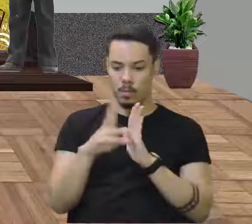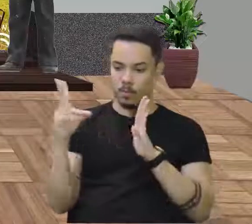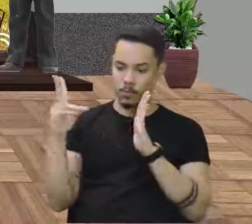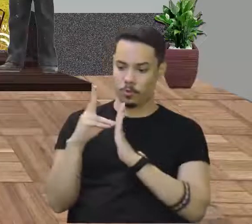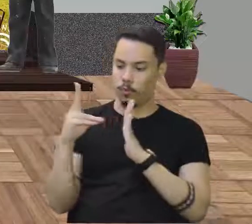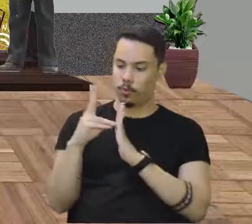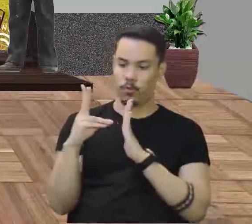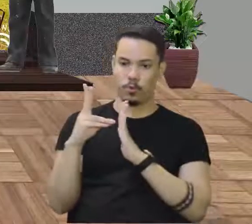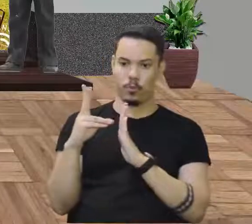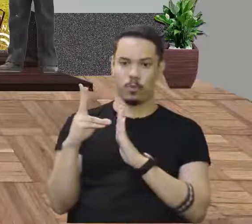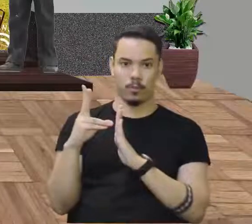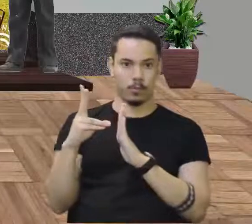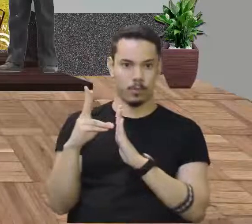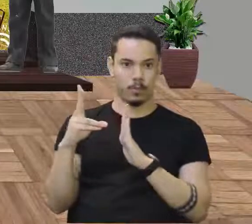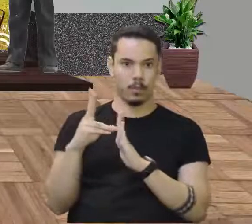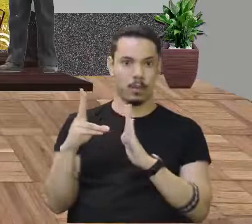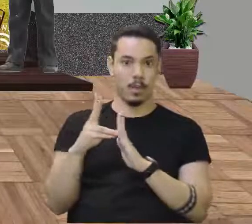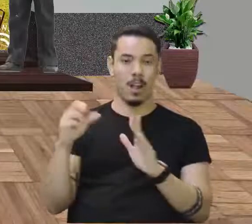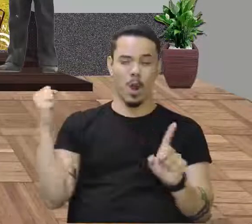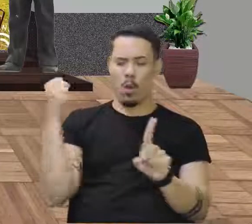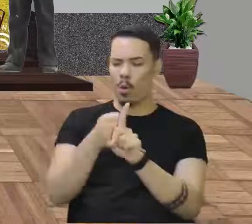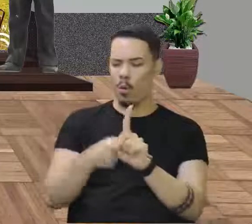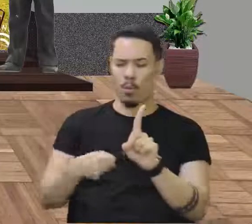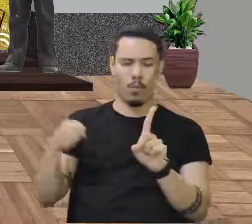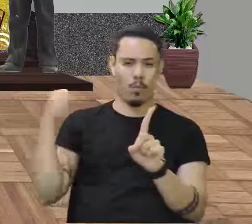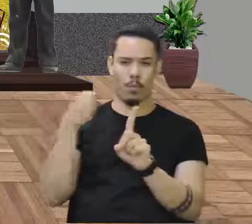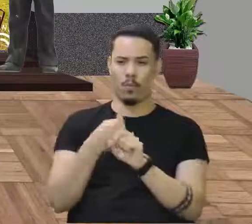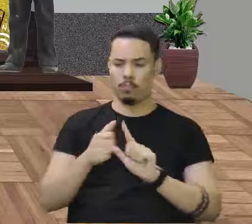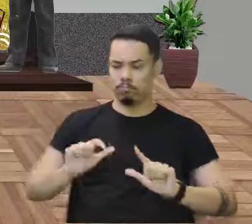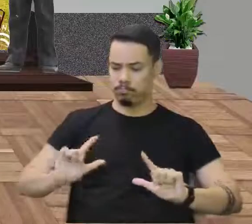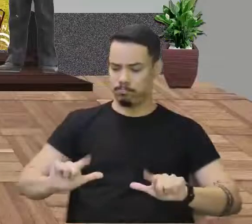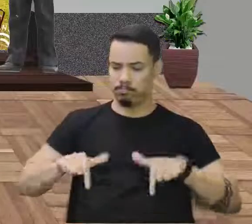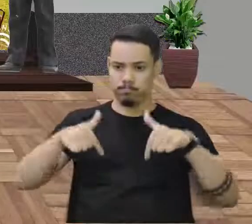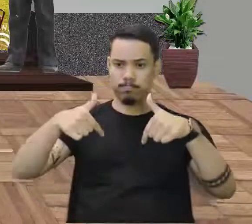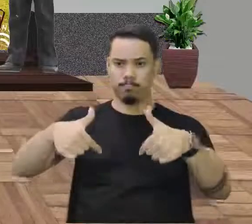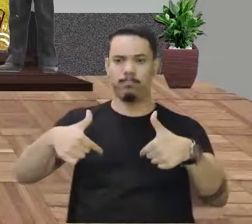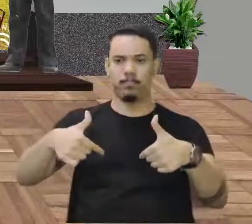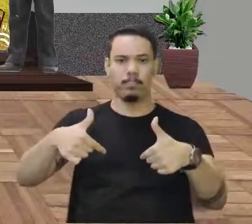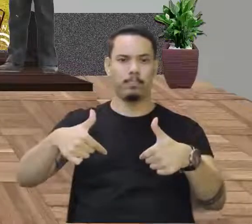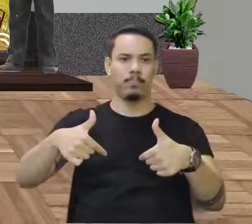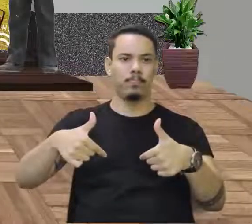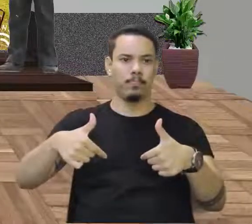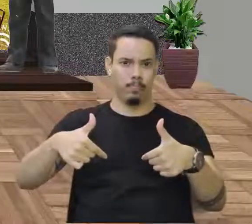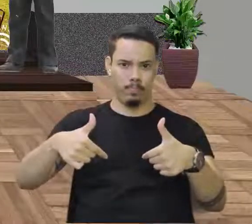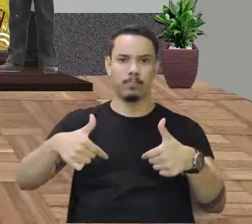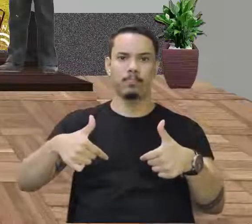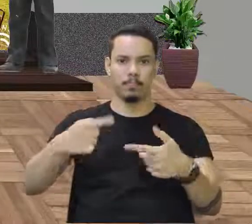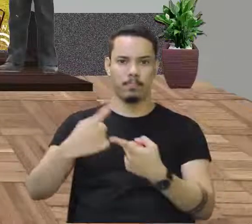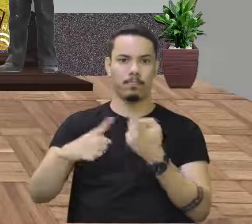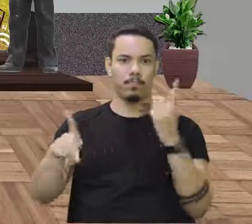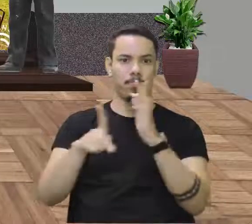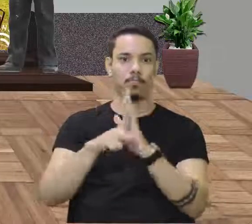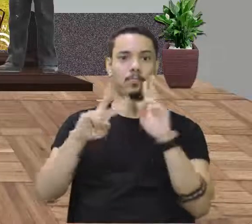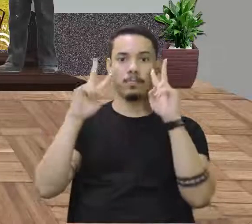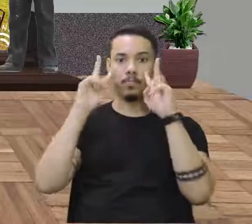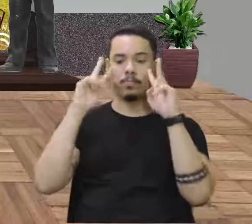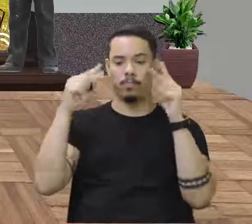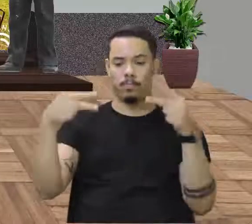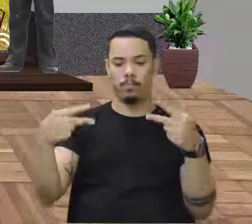indígenas que lutam por sua moradia, que lutam por seu